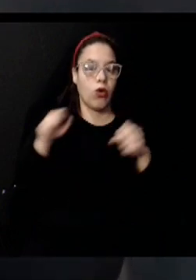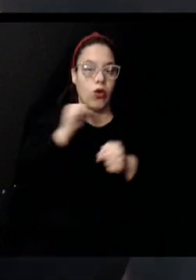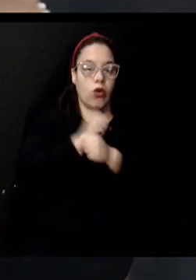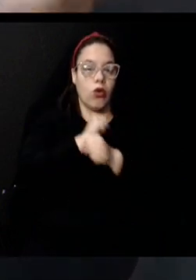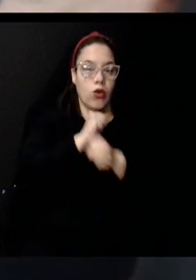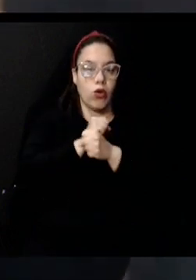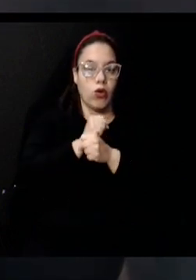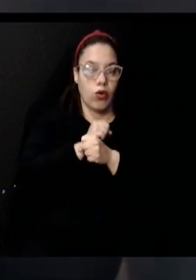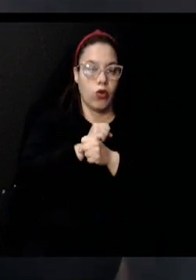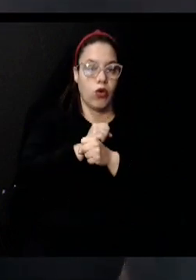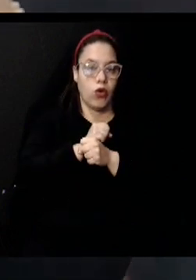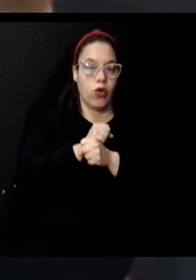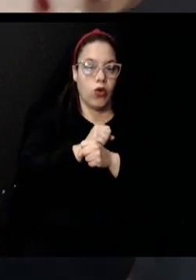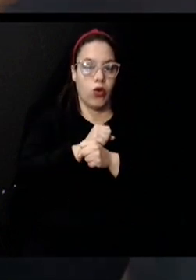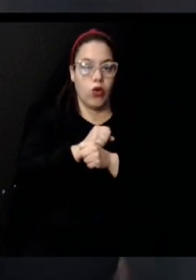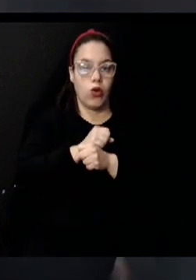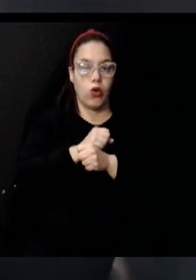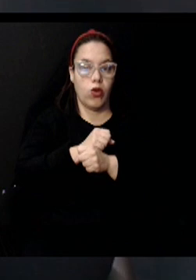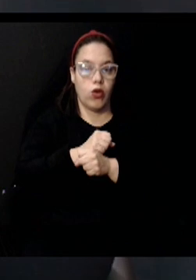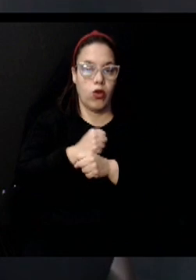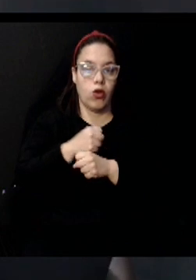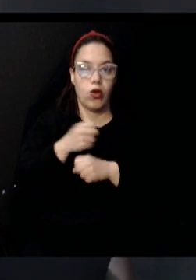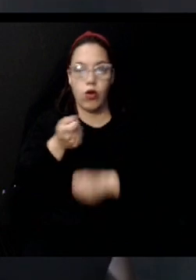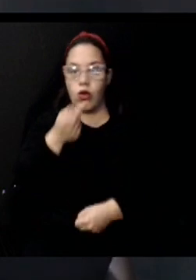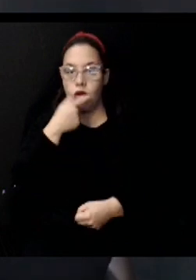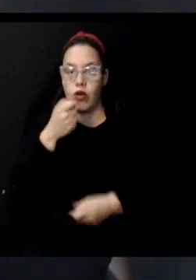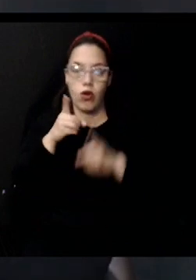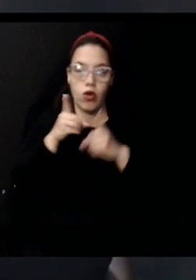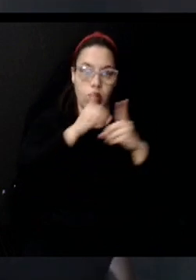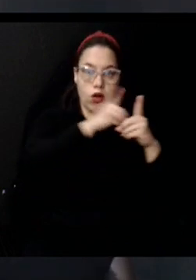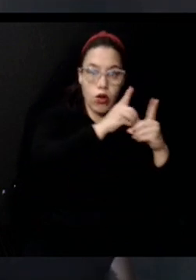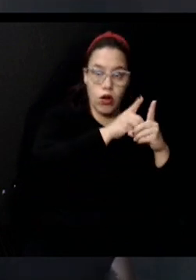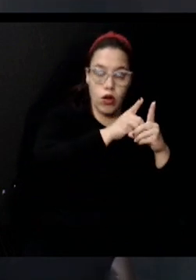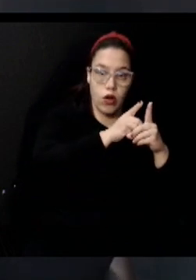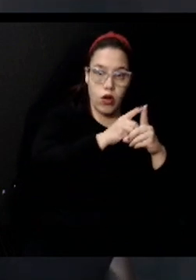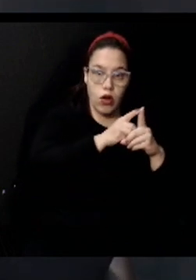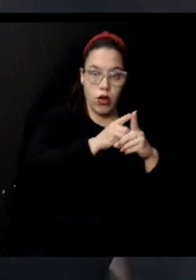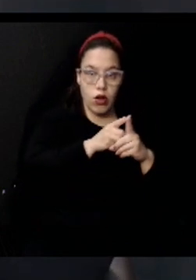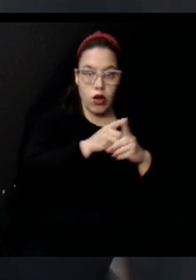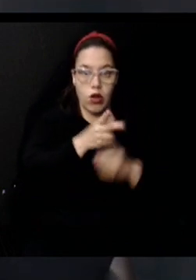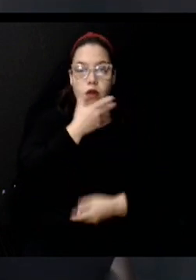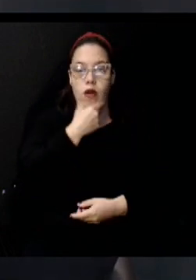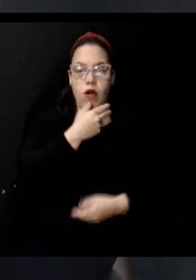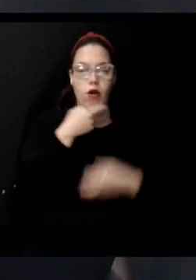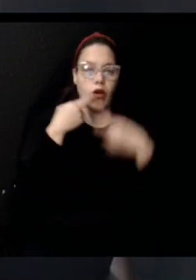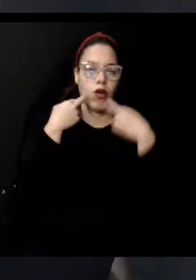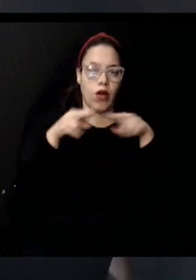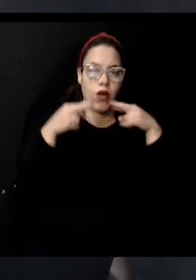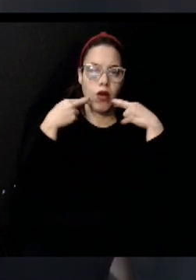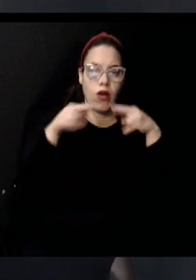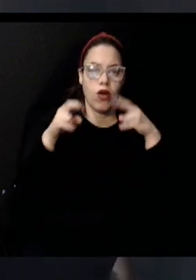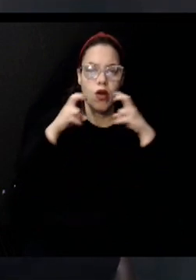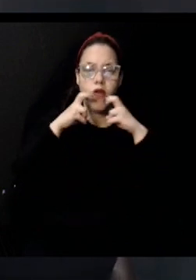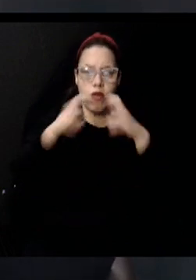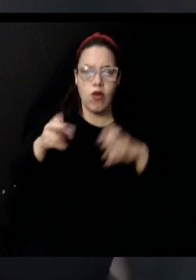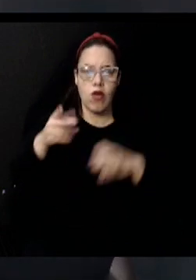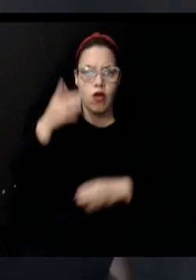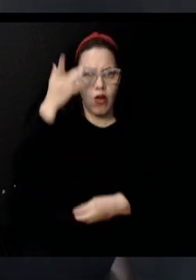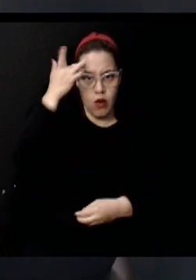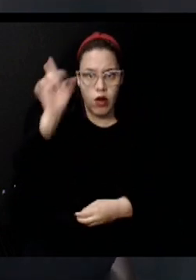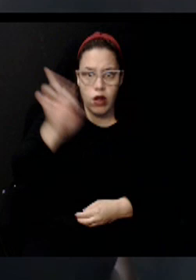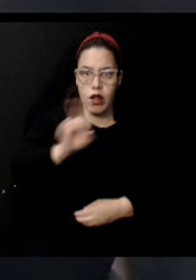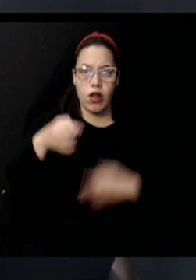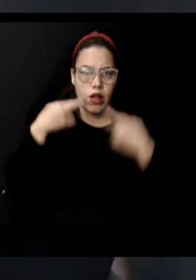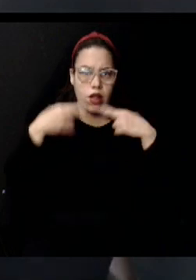hora chama para tomar remédio, para ser atendido, tá-nã-nã-nã-nã. E esse homem começou a reclamar alto e falando assim: "Vocês não vão reclamar? Tem que